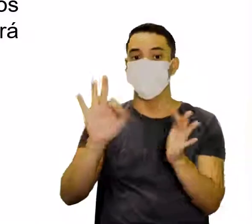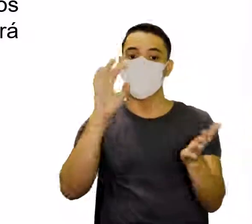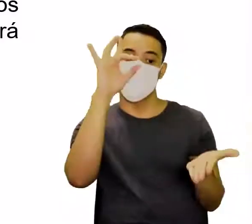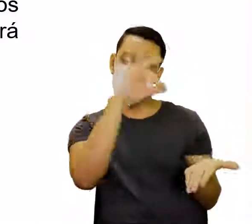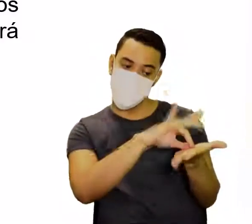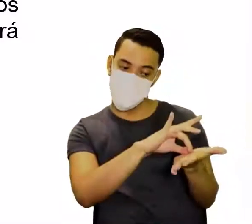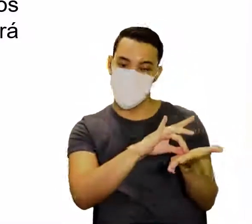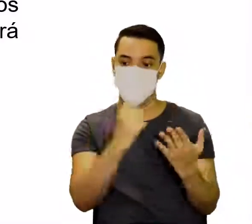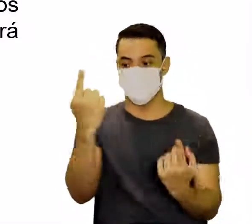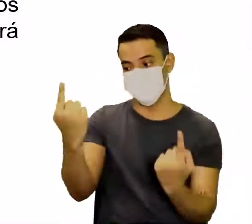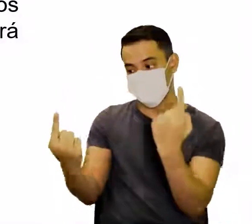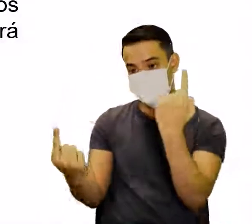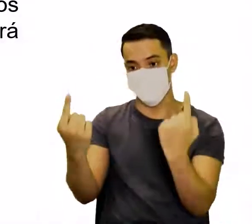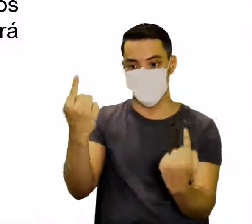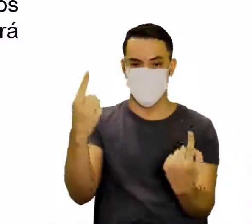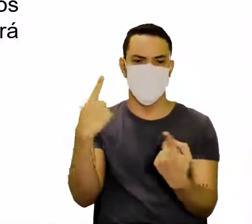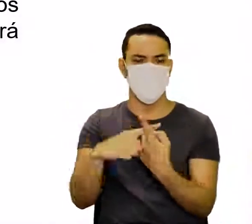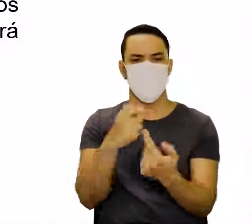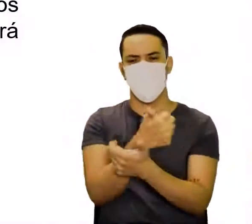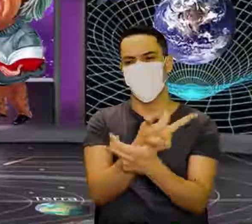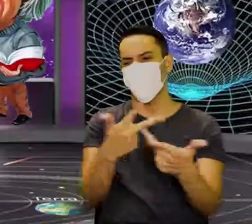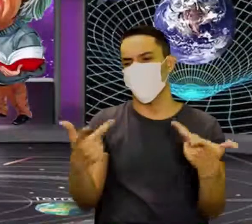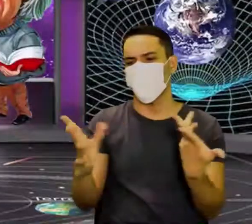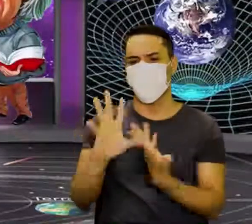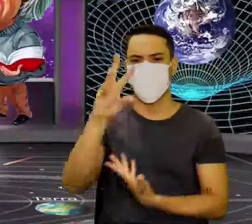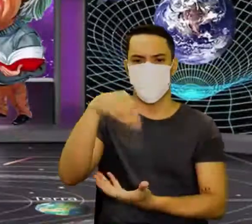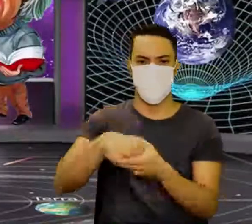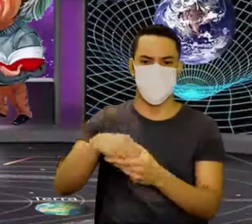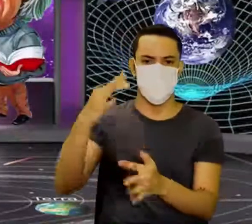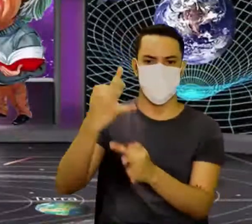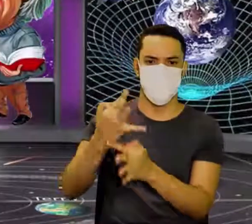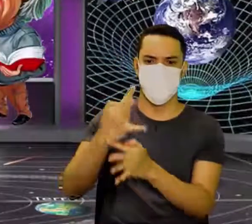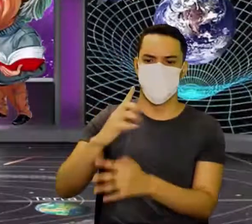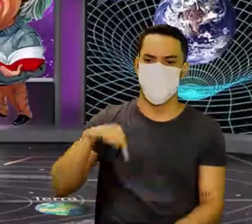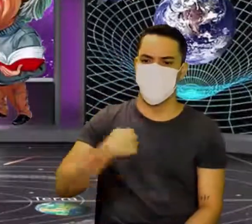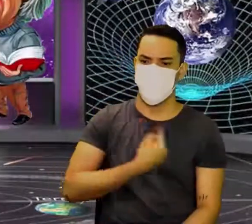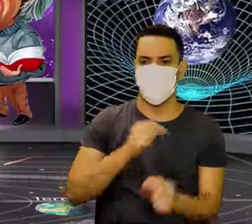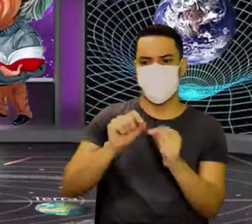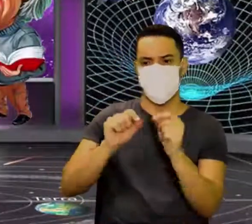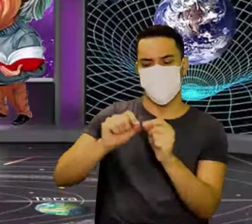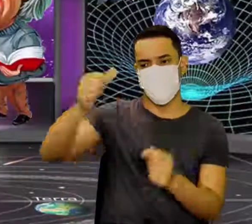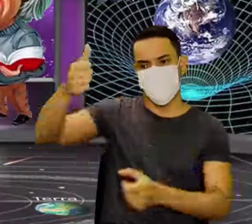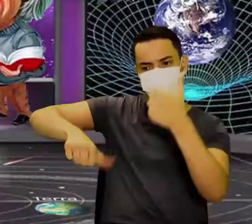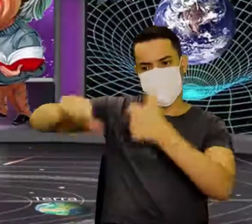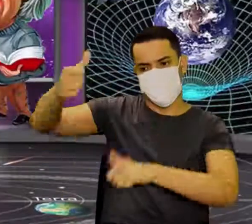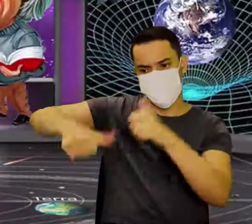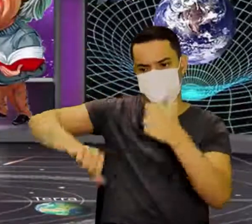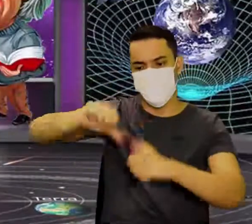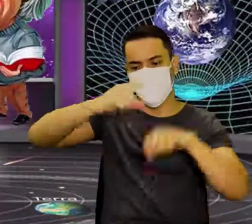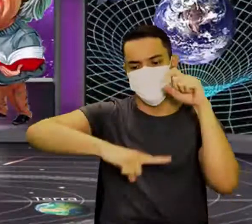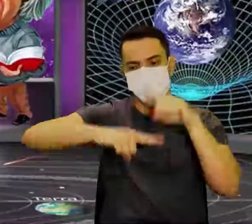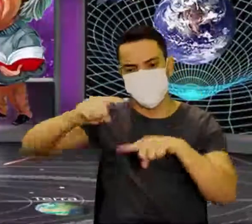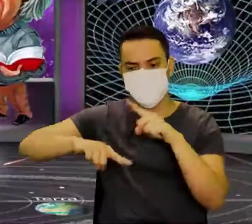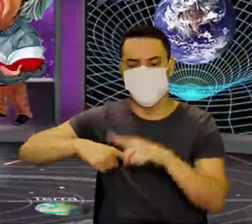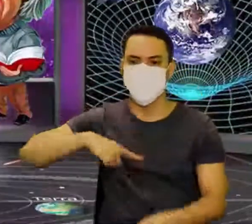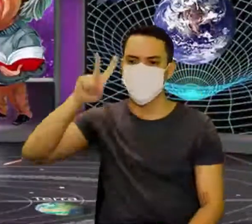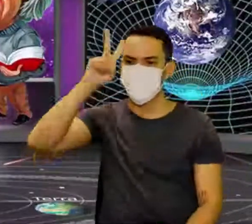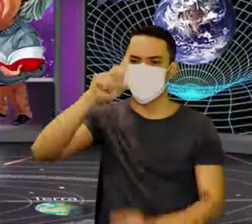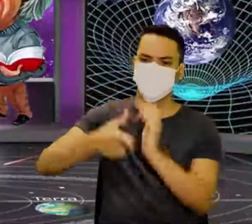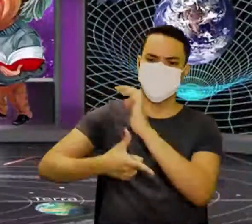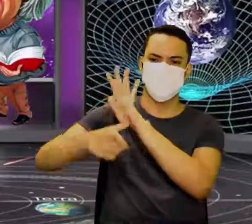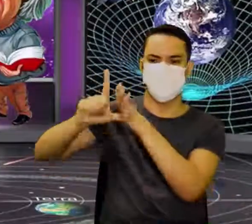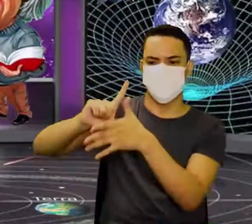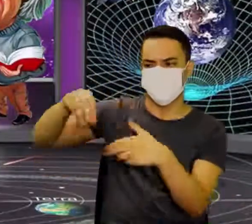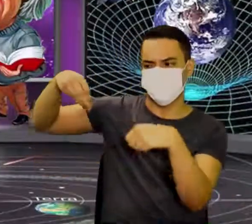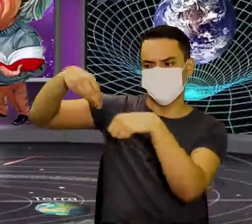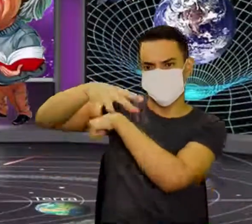certo? Tem muitas coisas na física, pessoal, quando a gente faz aí análise de equipamentos. Lembram que eu tinha falado para vocês